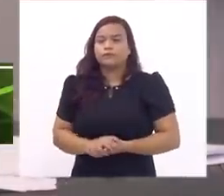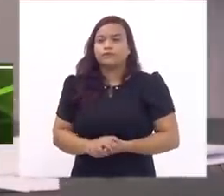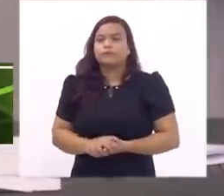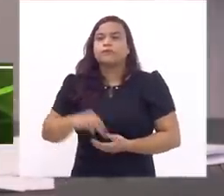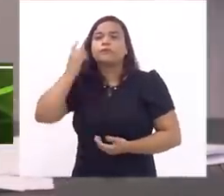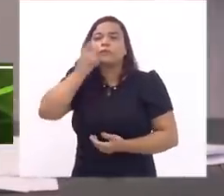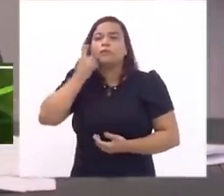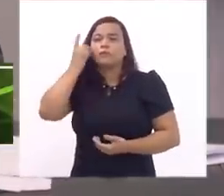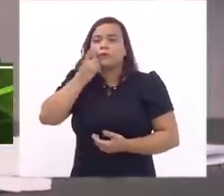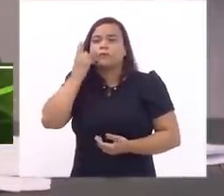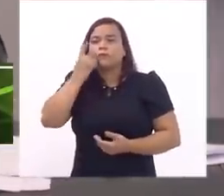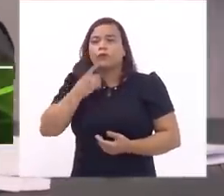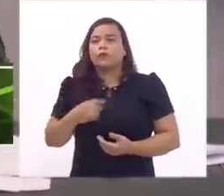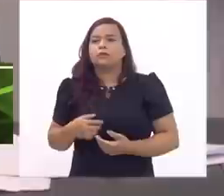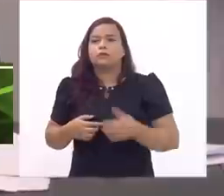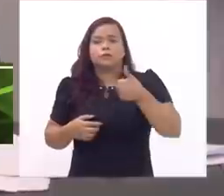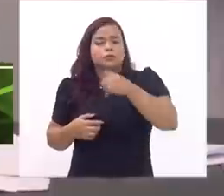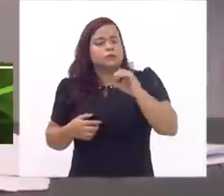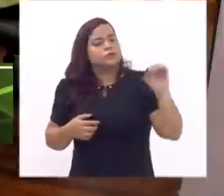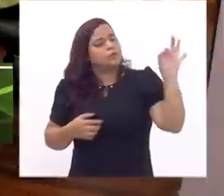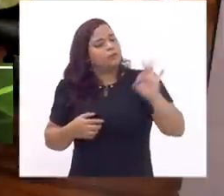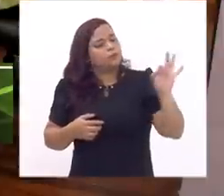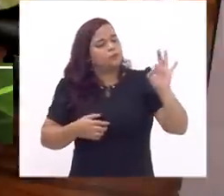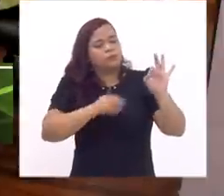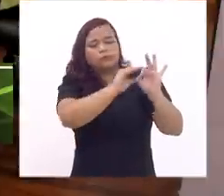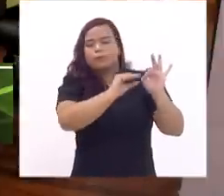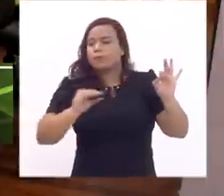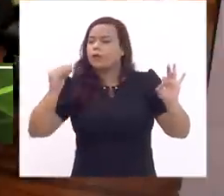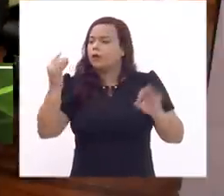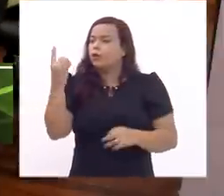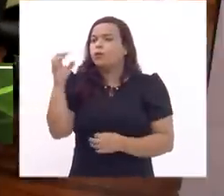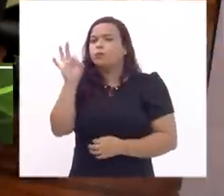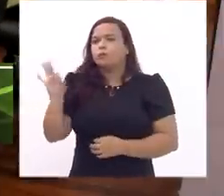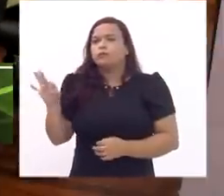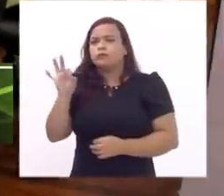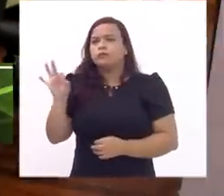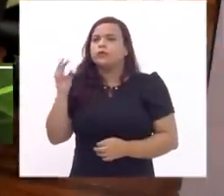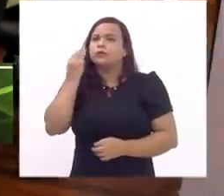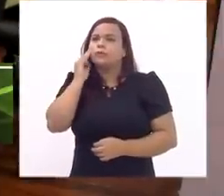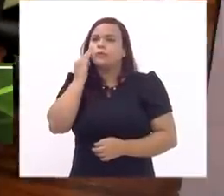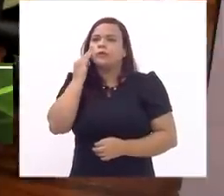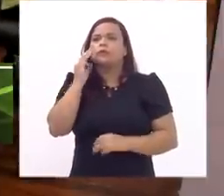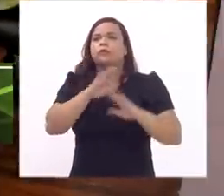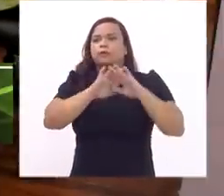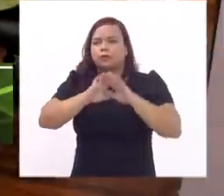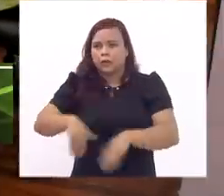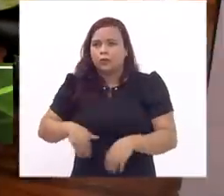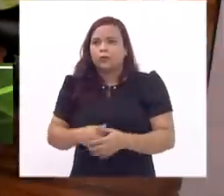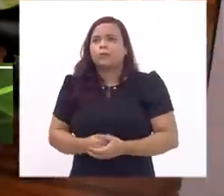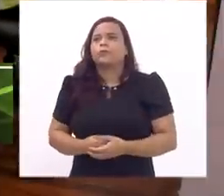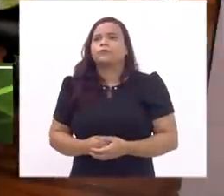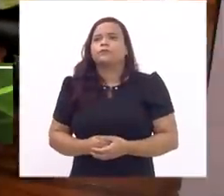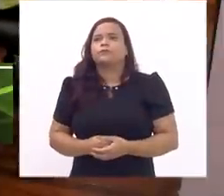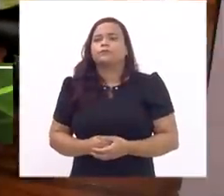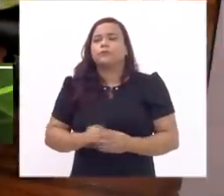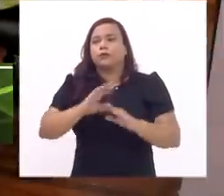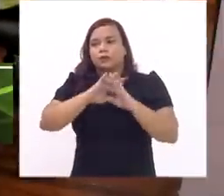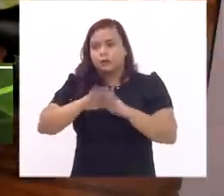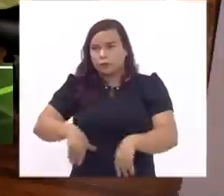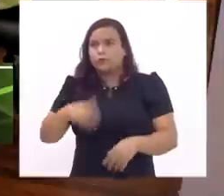Deputado, 1% de 100%, deputado Márcio. Carlos Mink. Vamos derrubar, presidente. Derrubado.